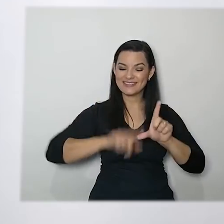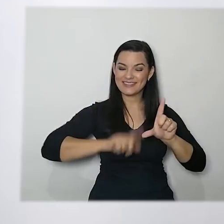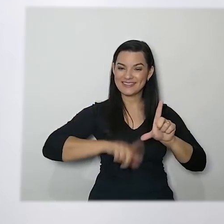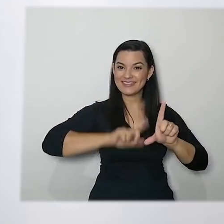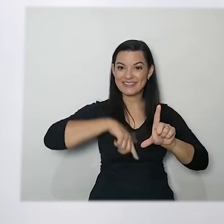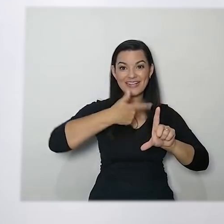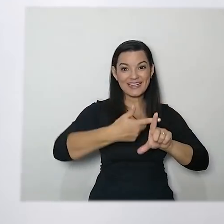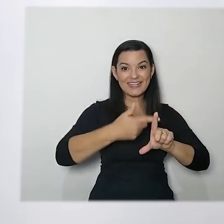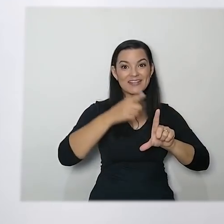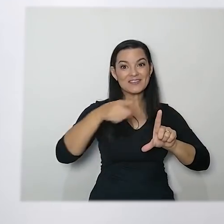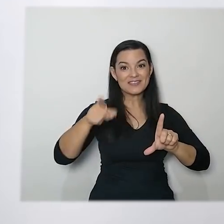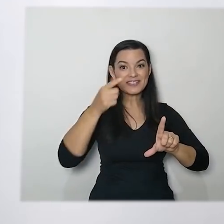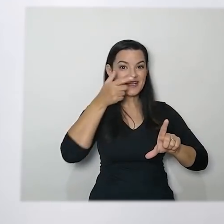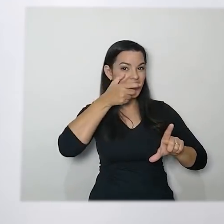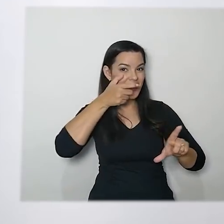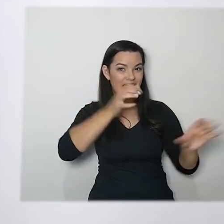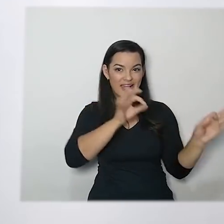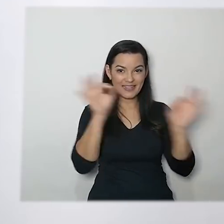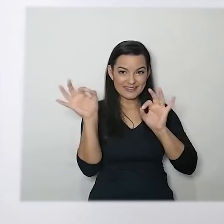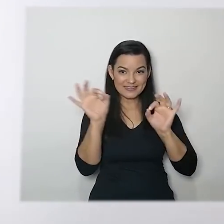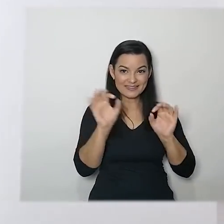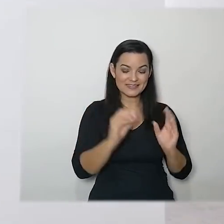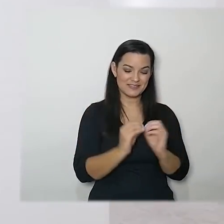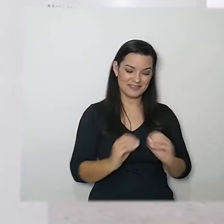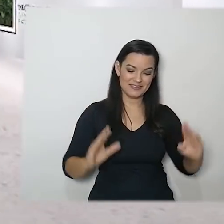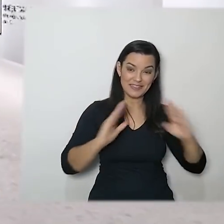Casa, vem conhecer esse museu com a gente?